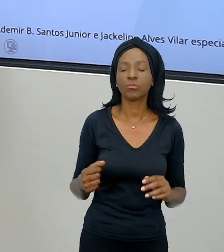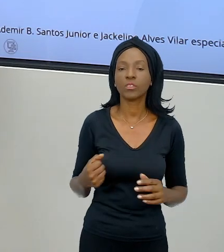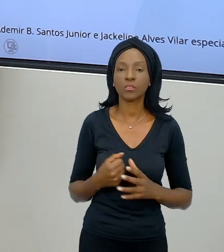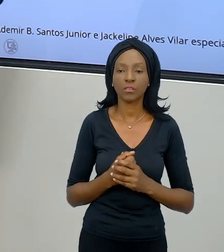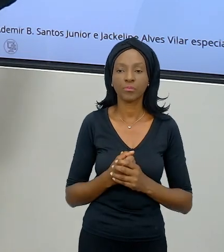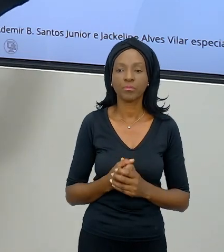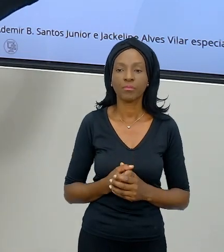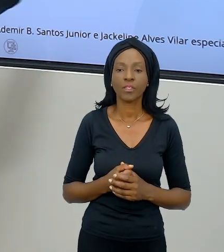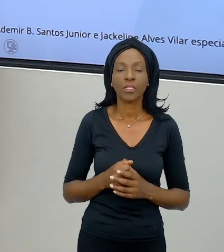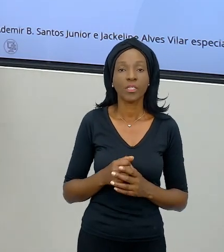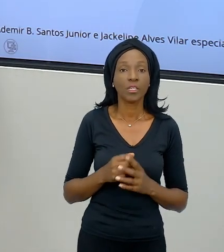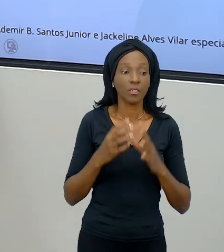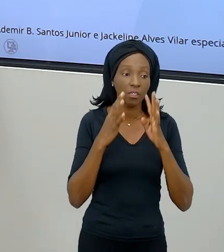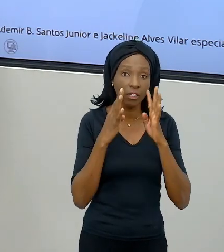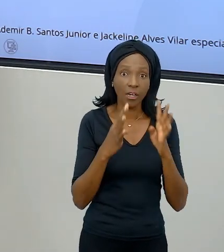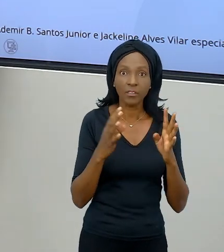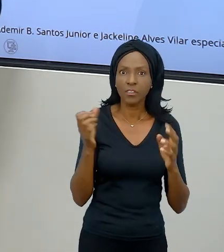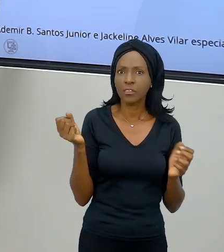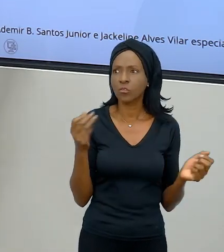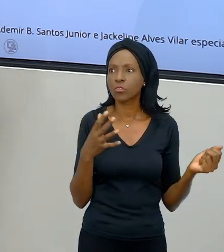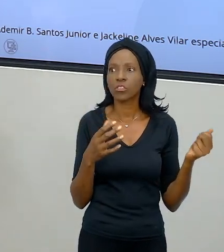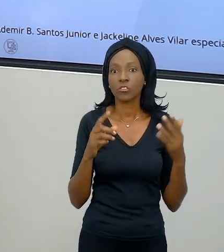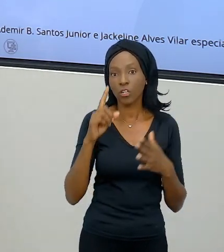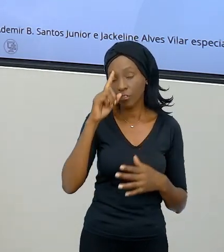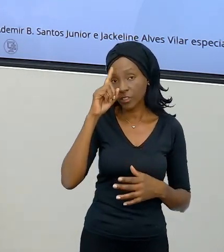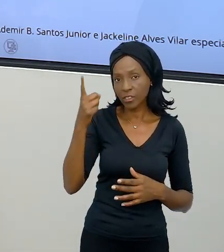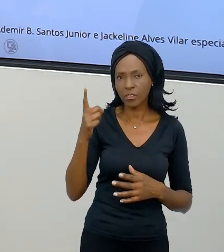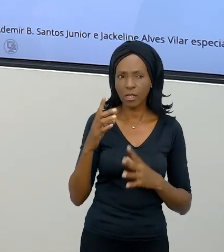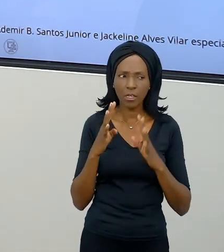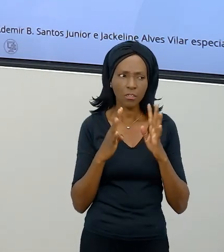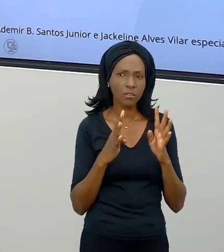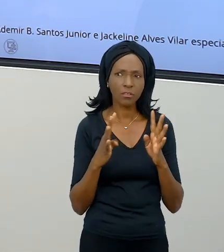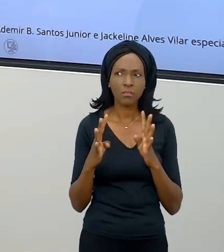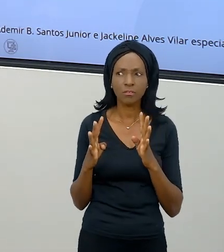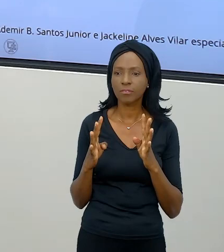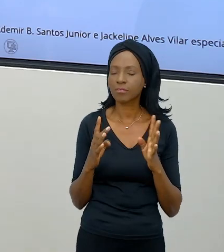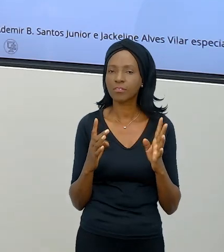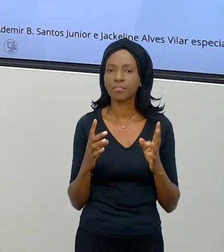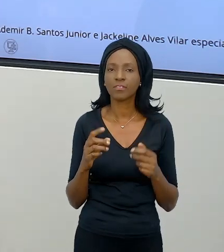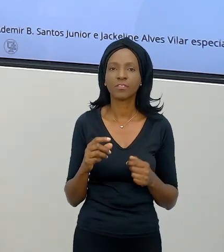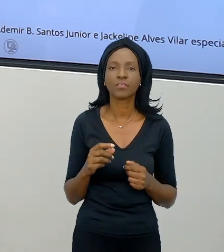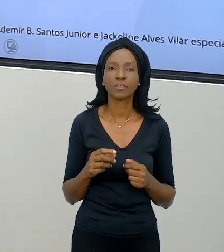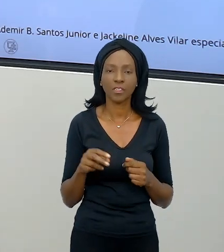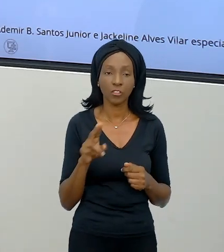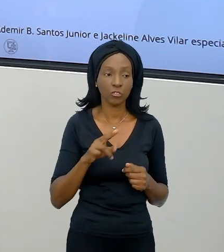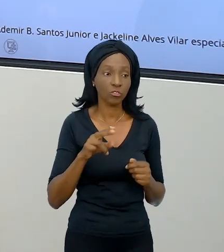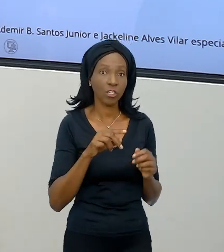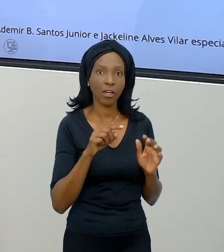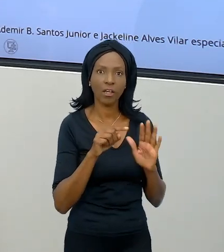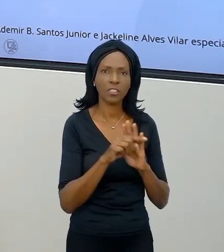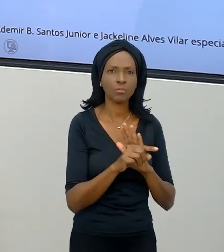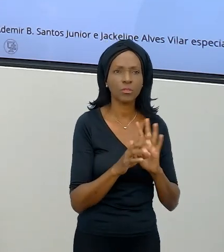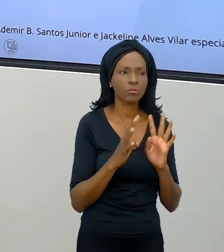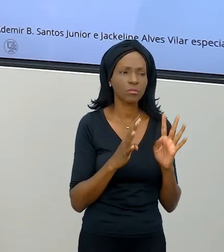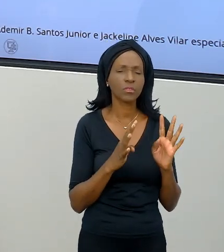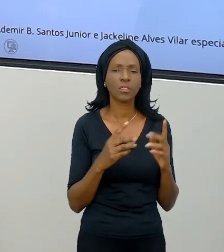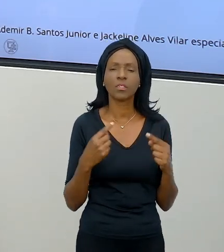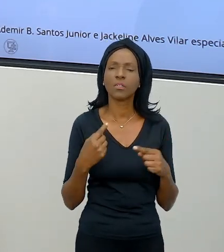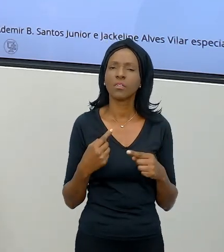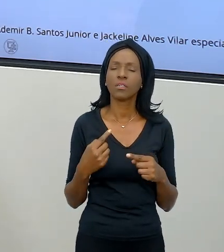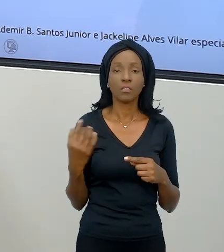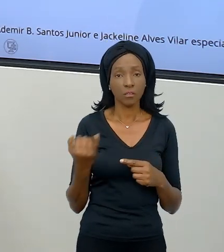as novas ideias por meio de escuta ativa. Tem uma questão no ensino que é interessante, que é a questão que a